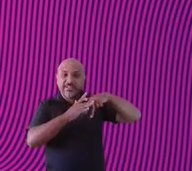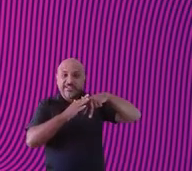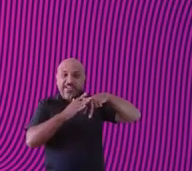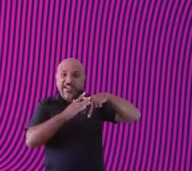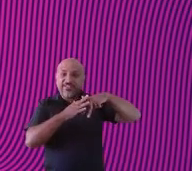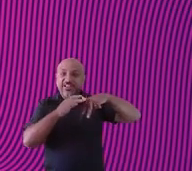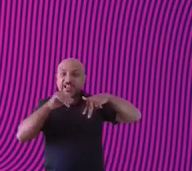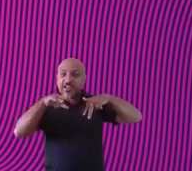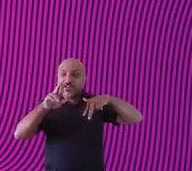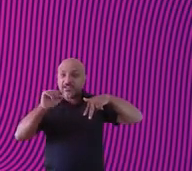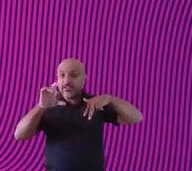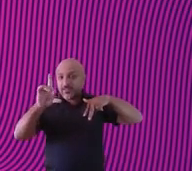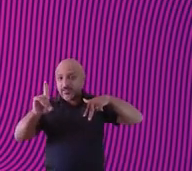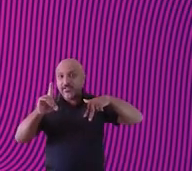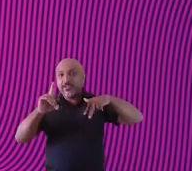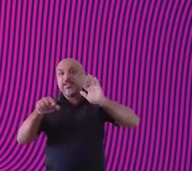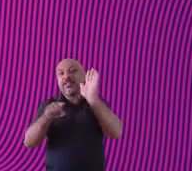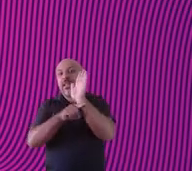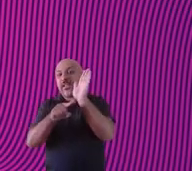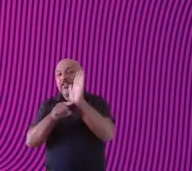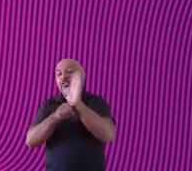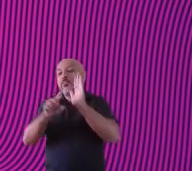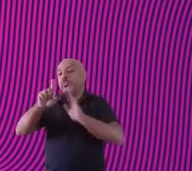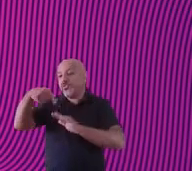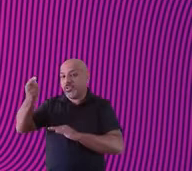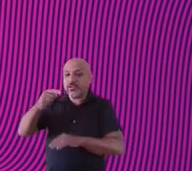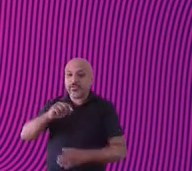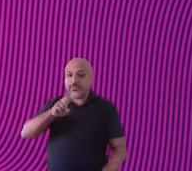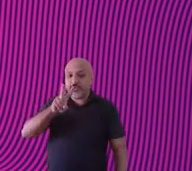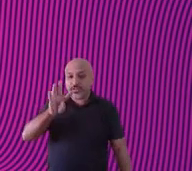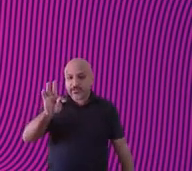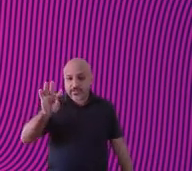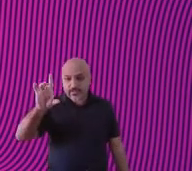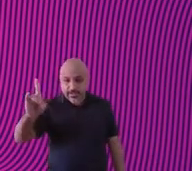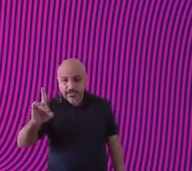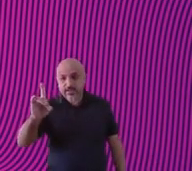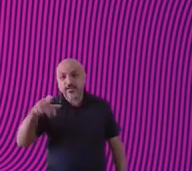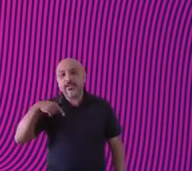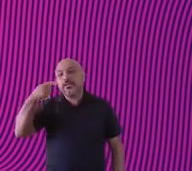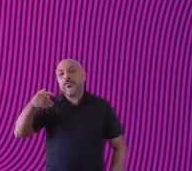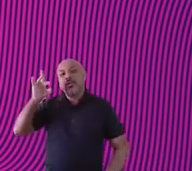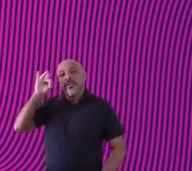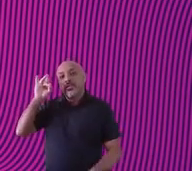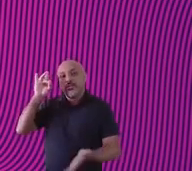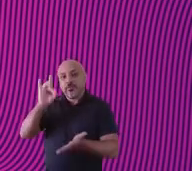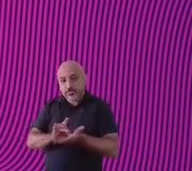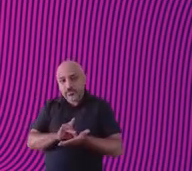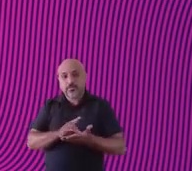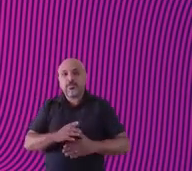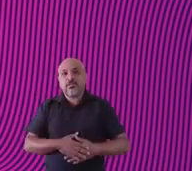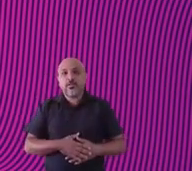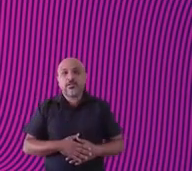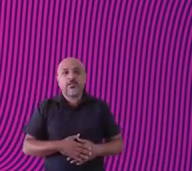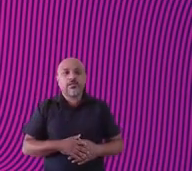ml de negativo após o dará vertedera após a consolidação né é de fazia aí é não